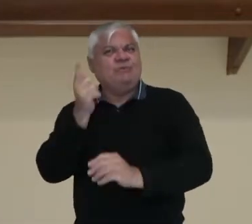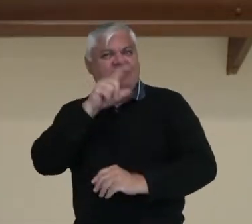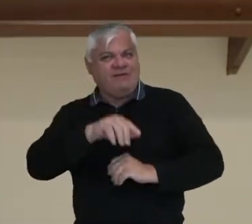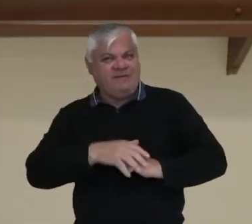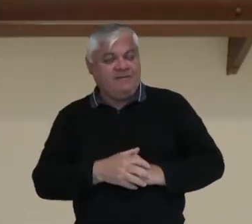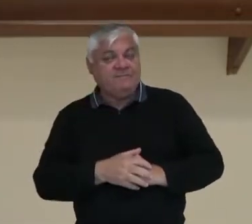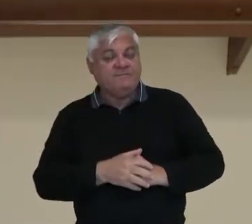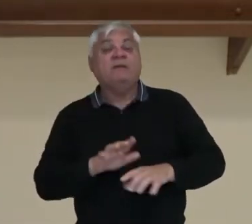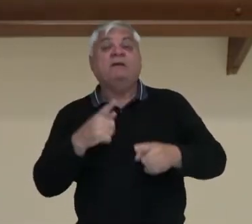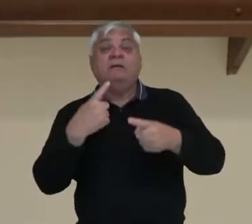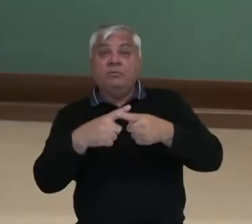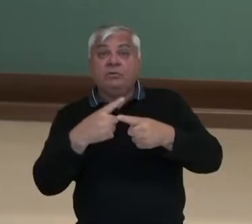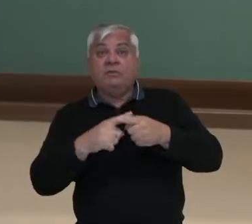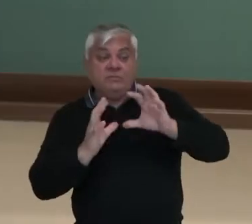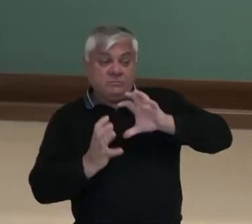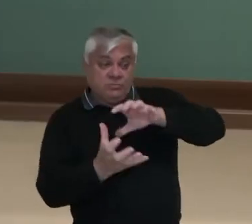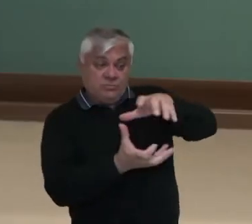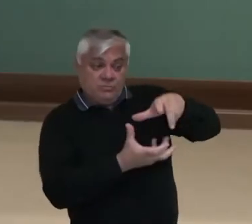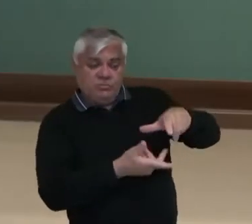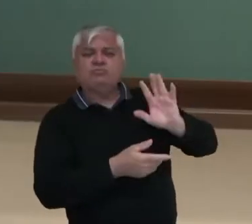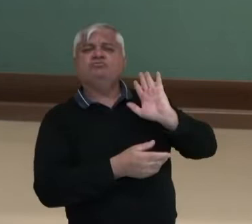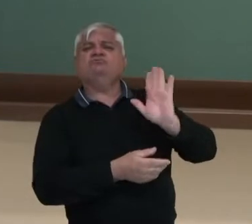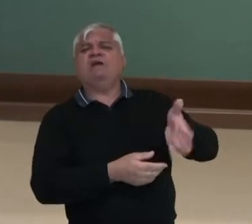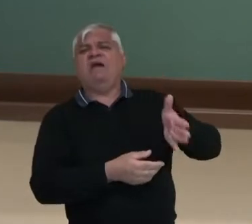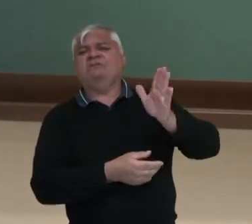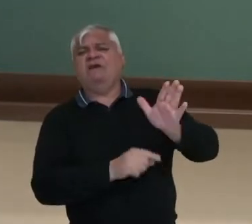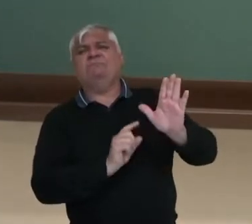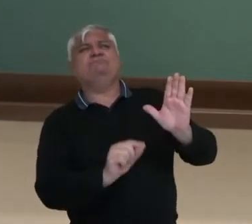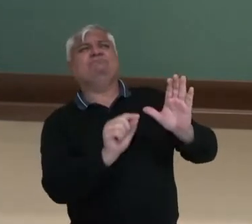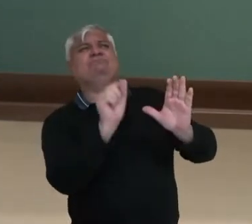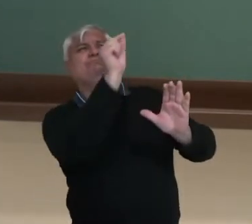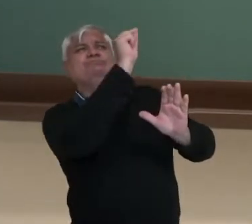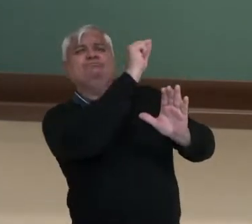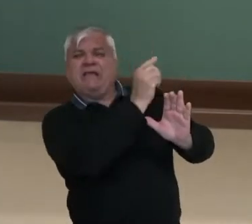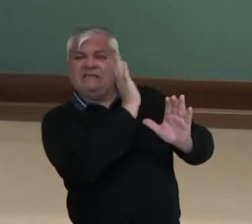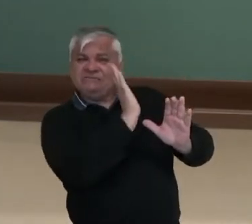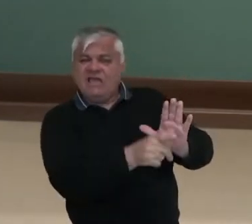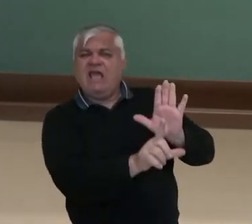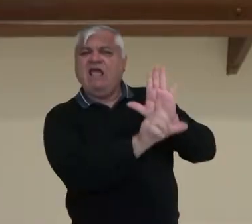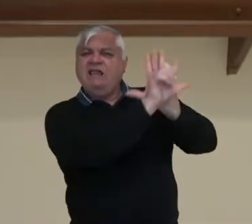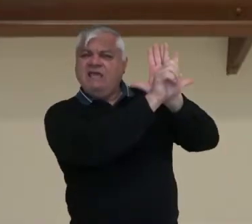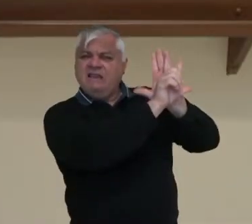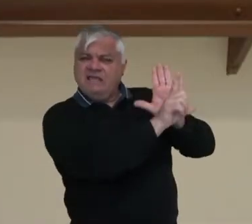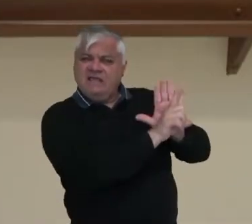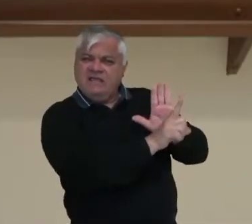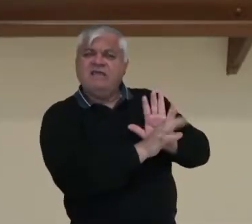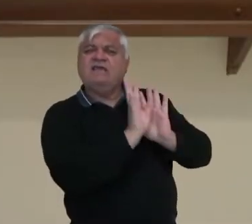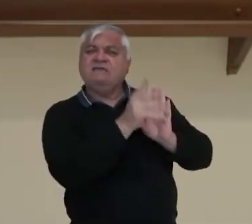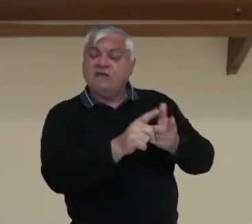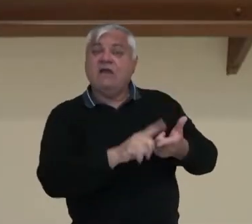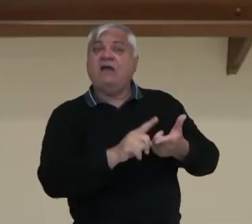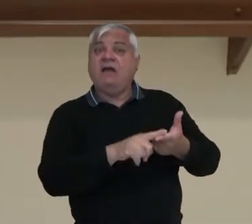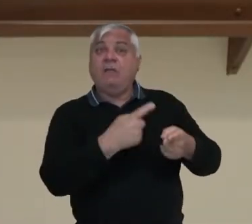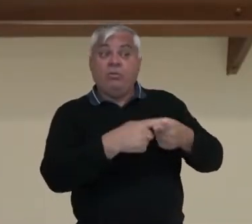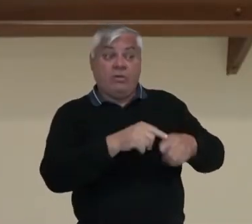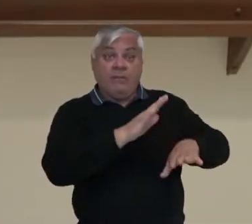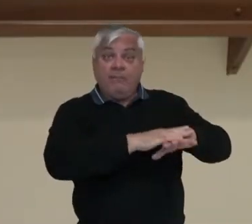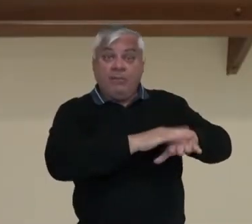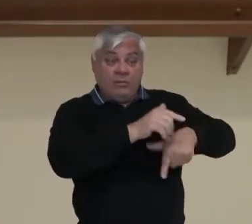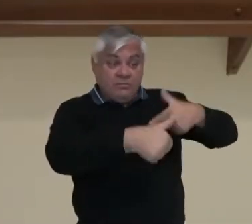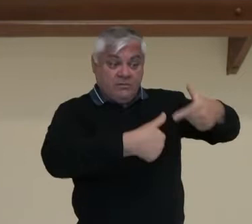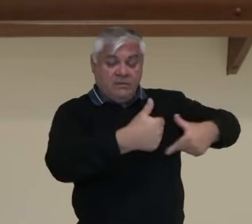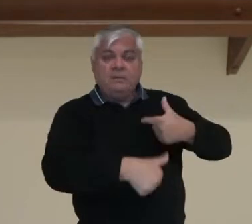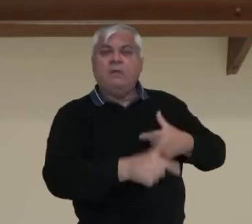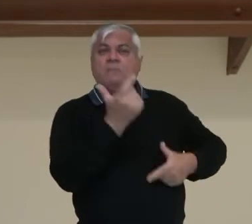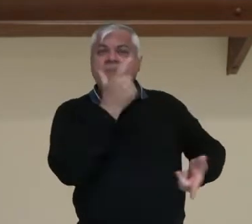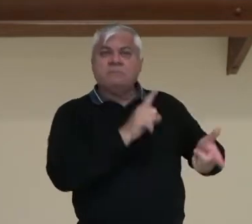eles, até porque no mundo todo já existiam leis trabalhistas, o conceito de conquista trabalhista ela já